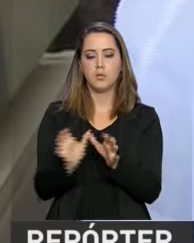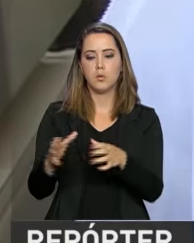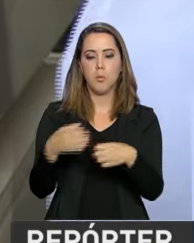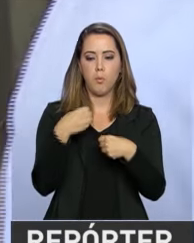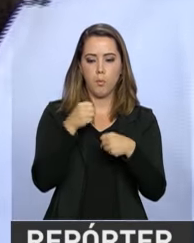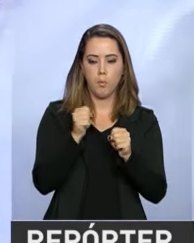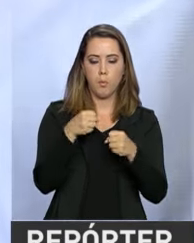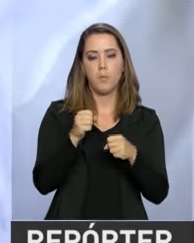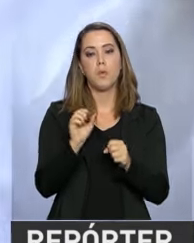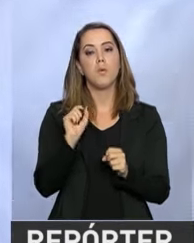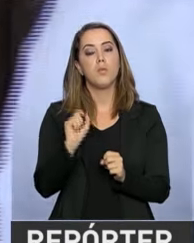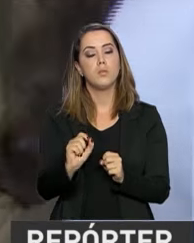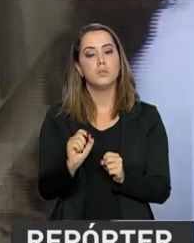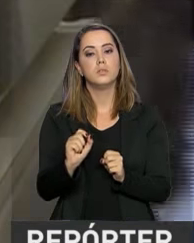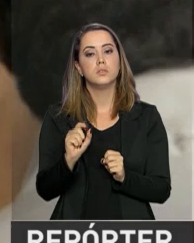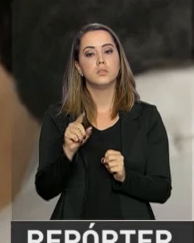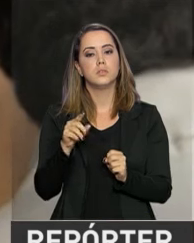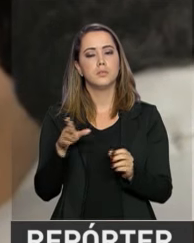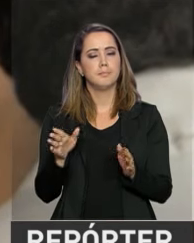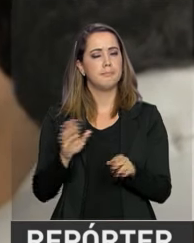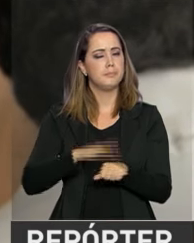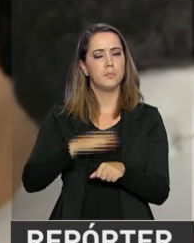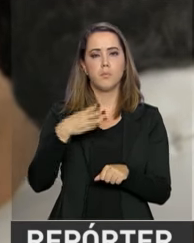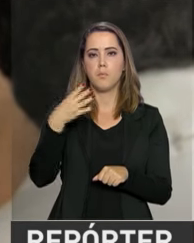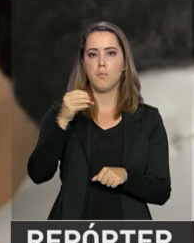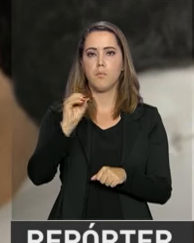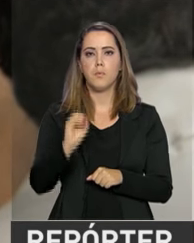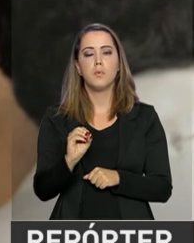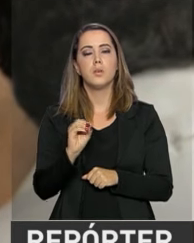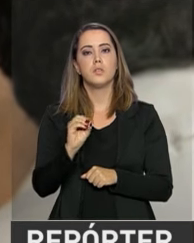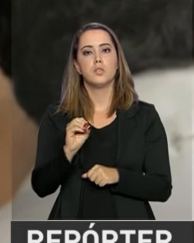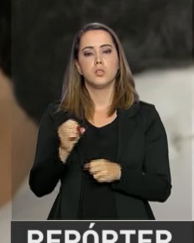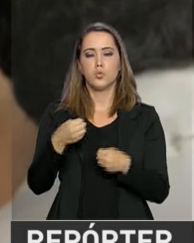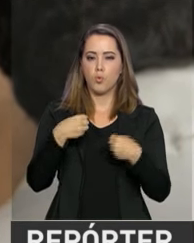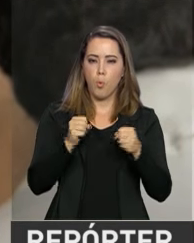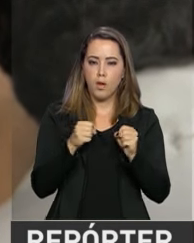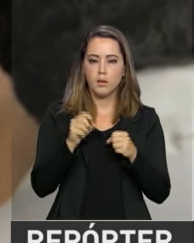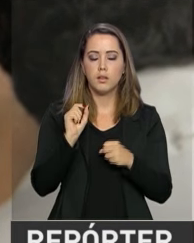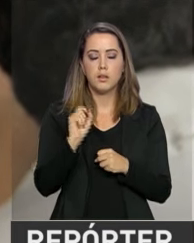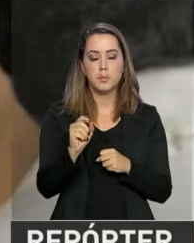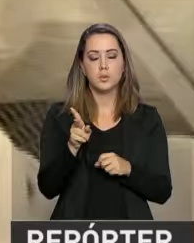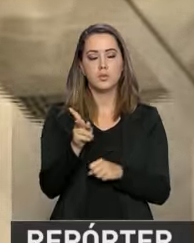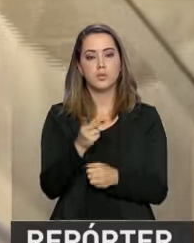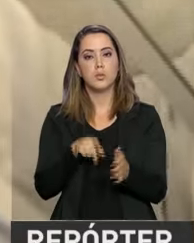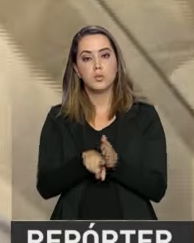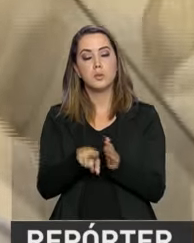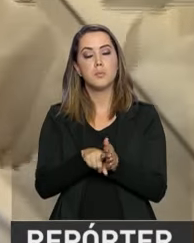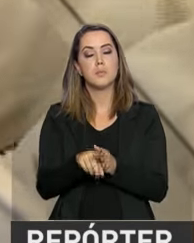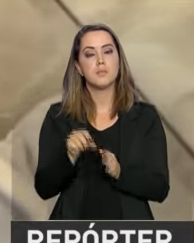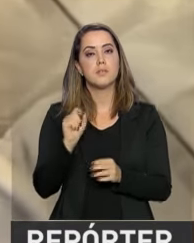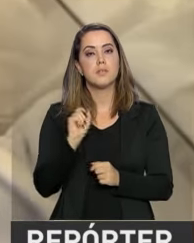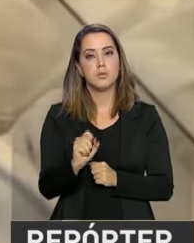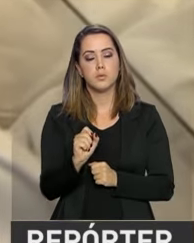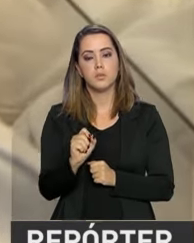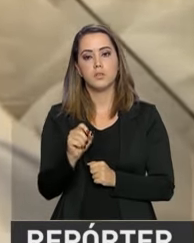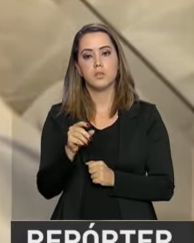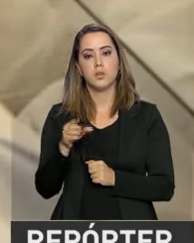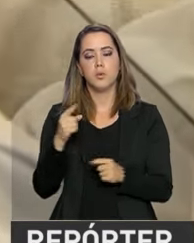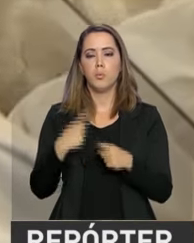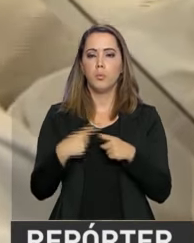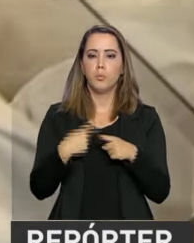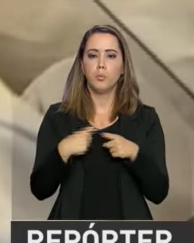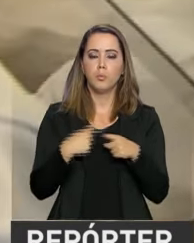mais de 40 laboratórios de São Paulo para pesquisar as causas e características da doença. E é para as pesquisas